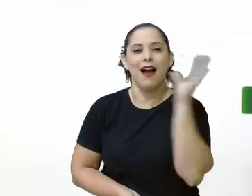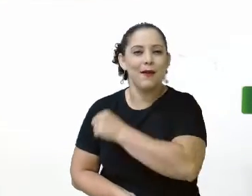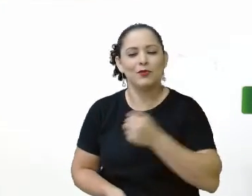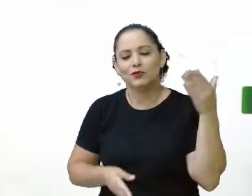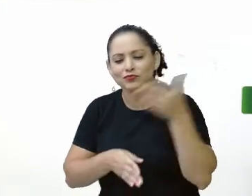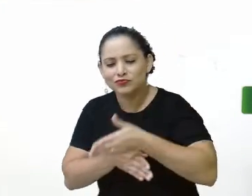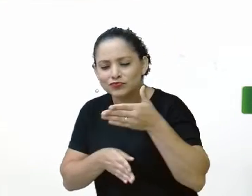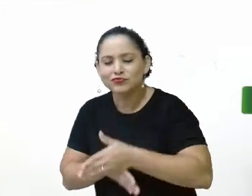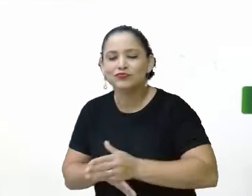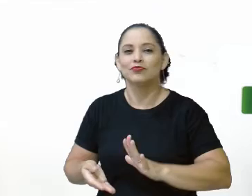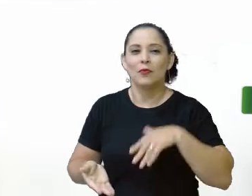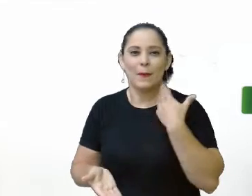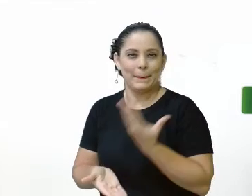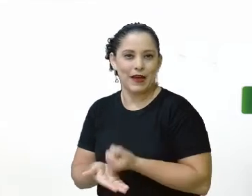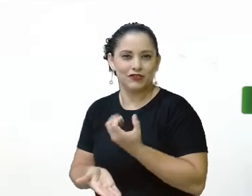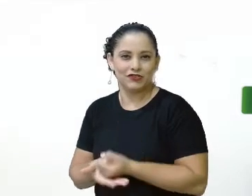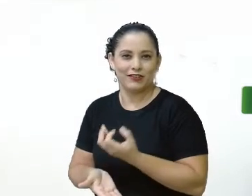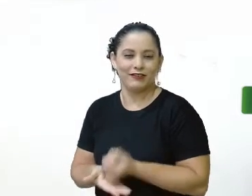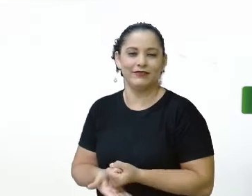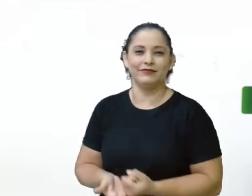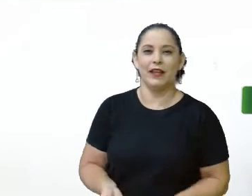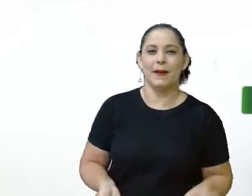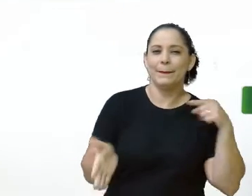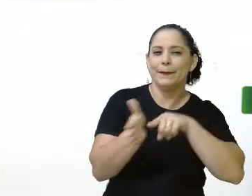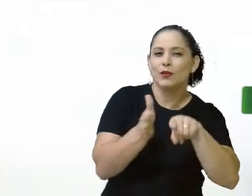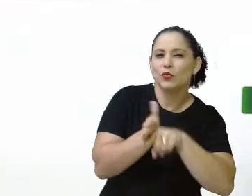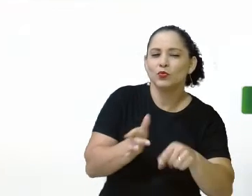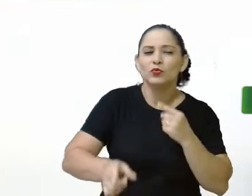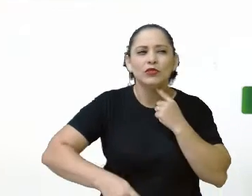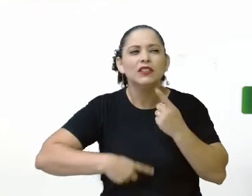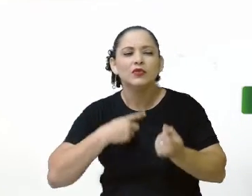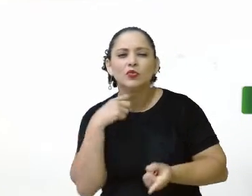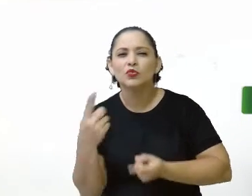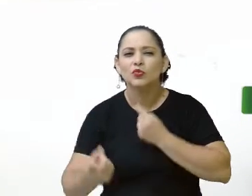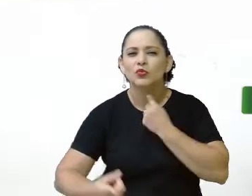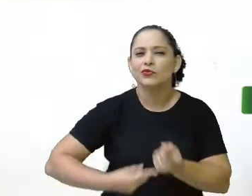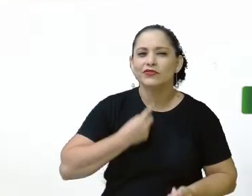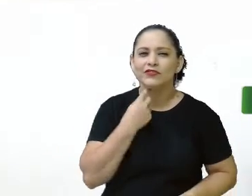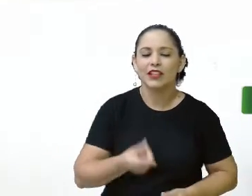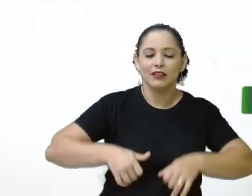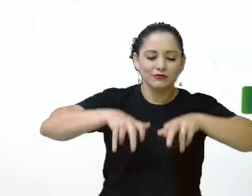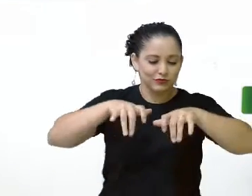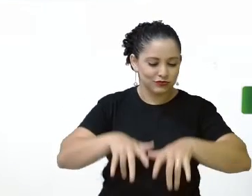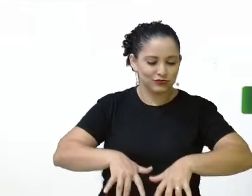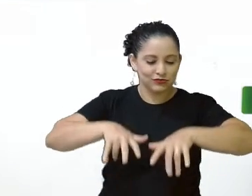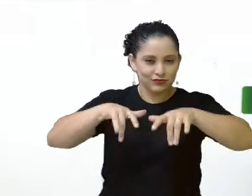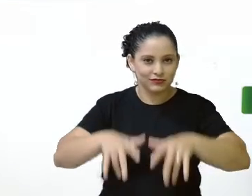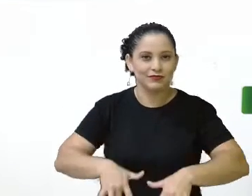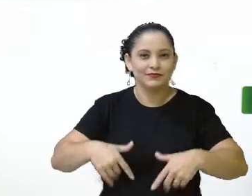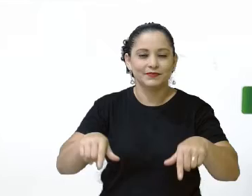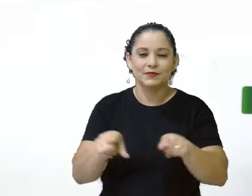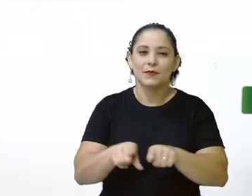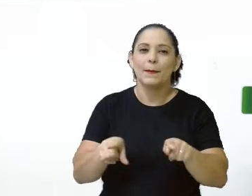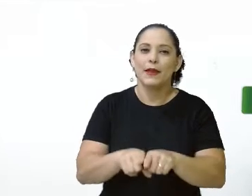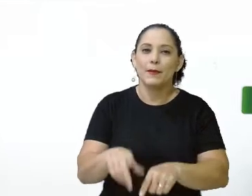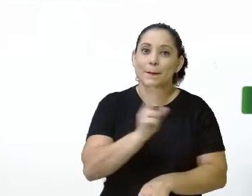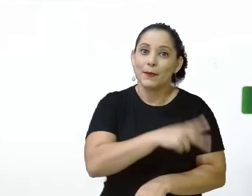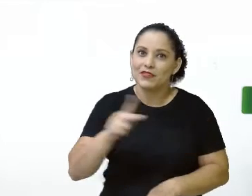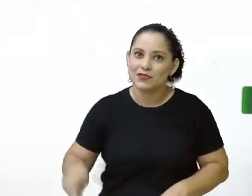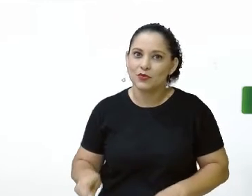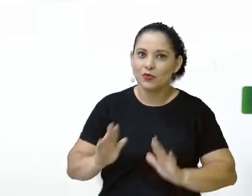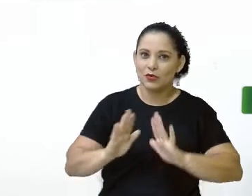teu recado, manda tua pergunta, manda recado para tua professora, para